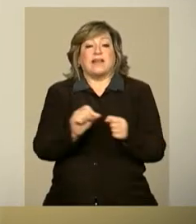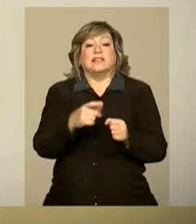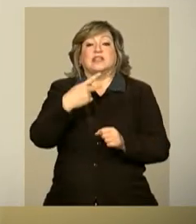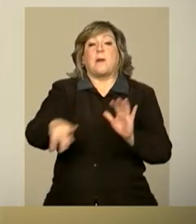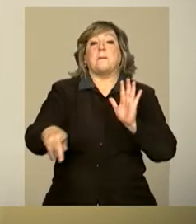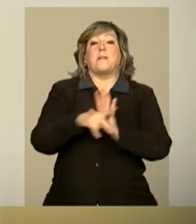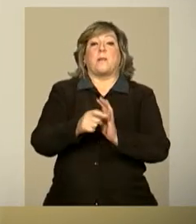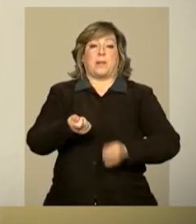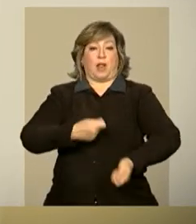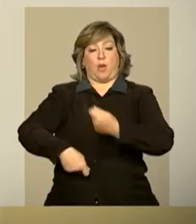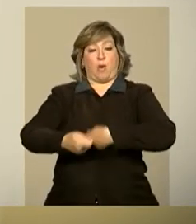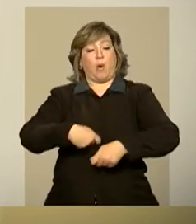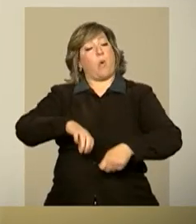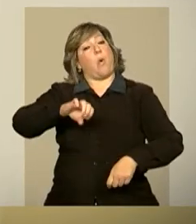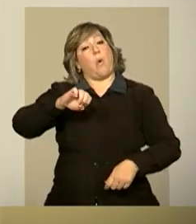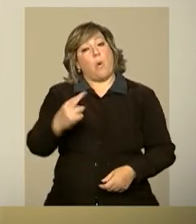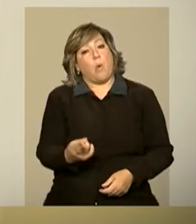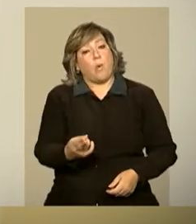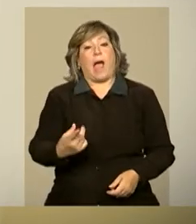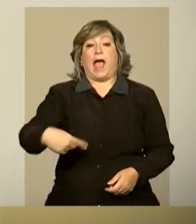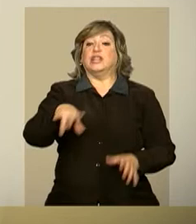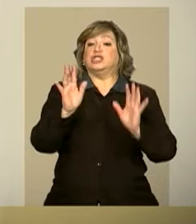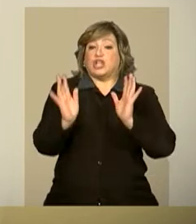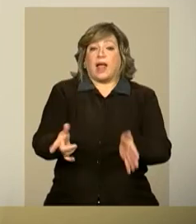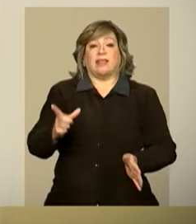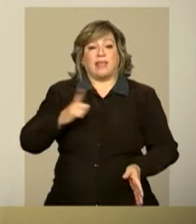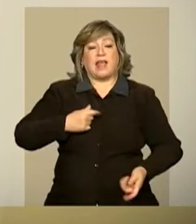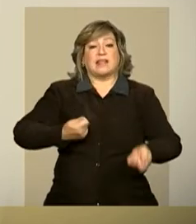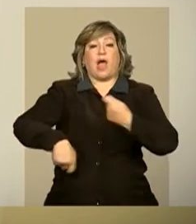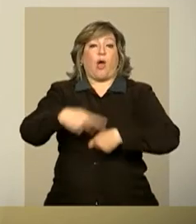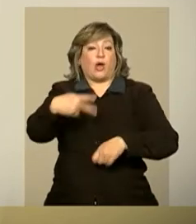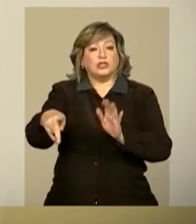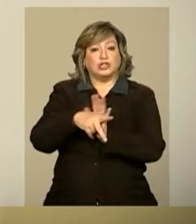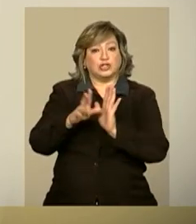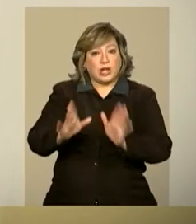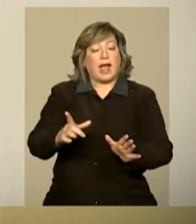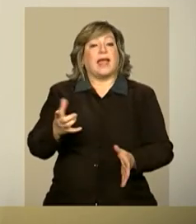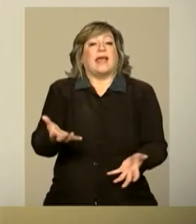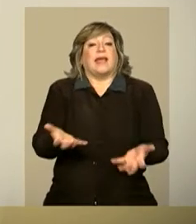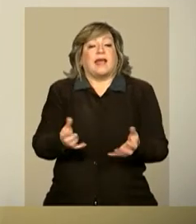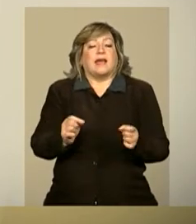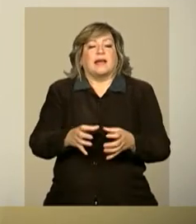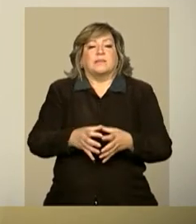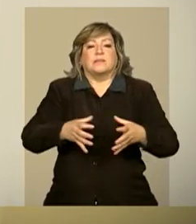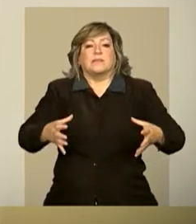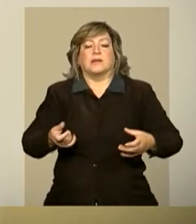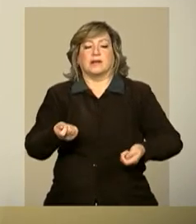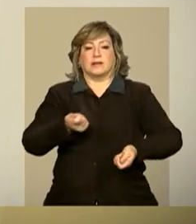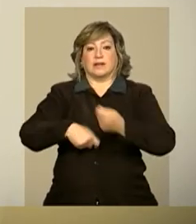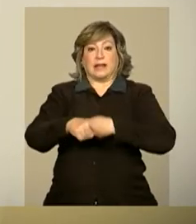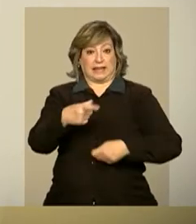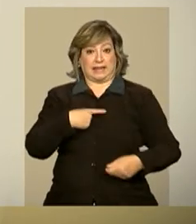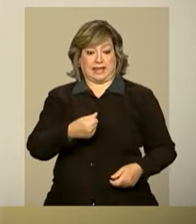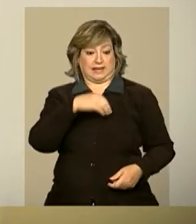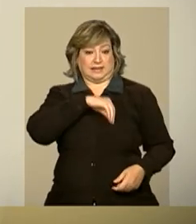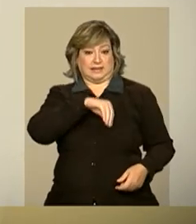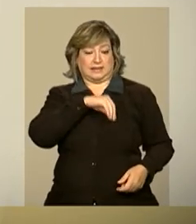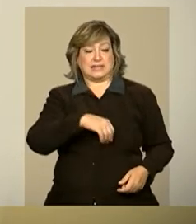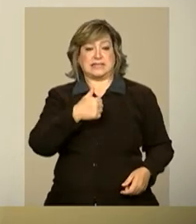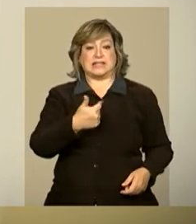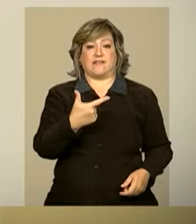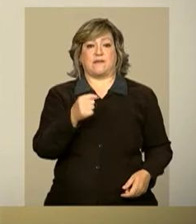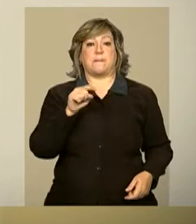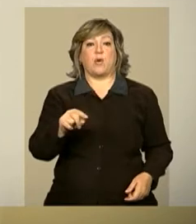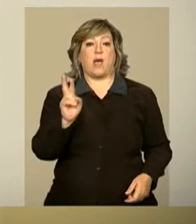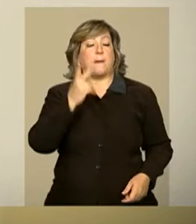seu próprio negócio ou então Aqueles que já têm o seu negócio seu empreendimento e fatura um até 120 mil